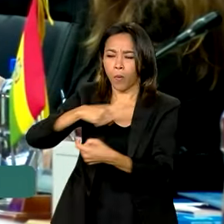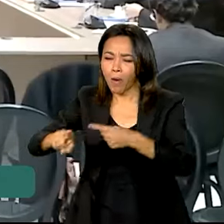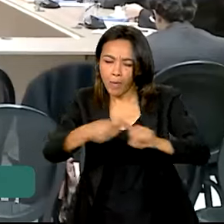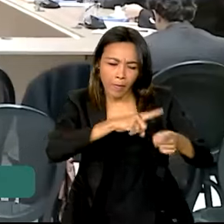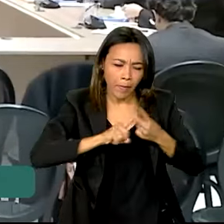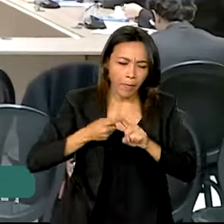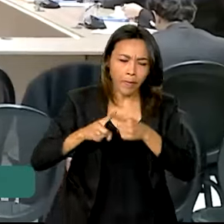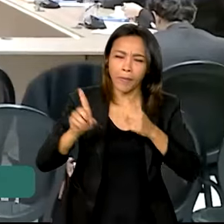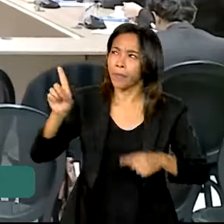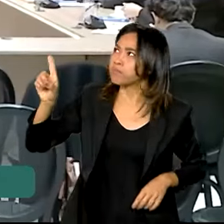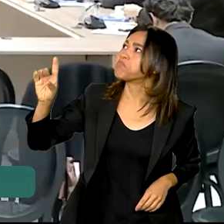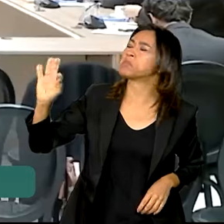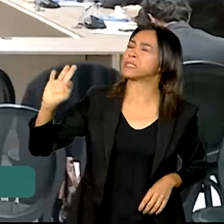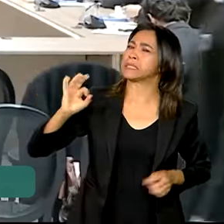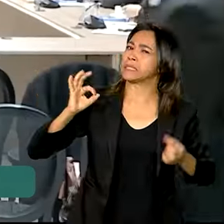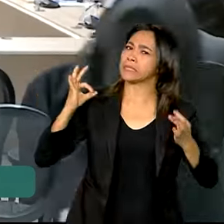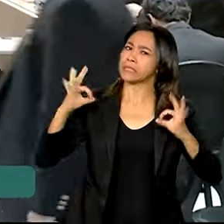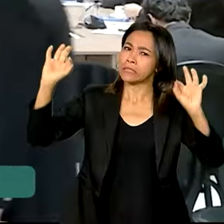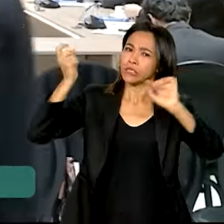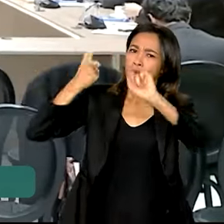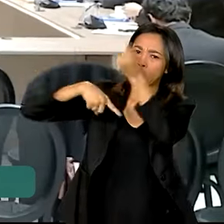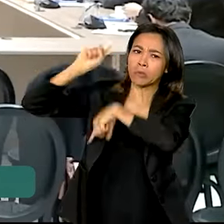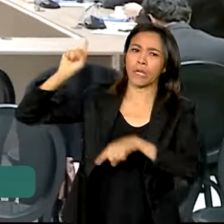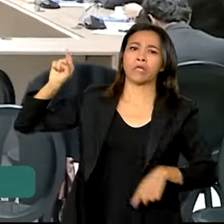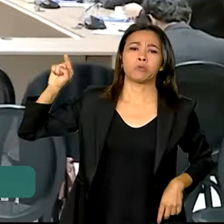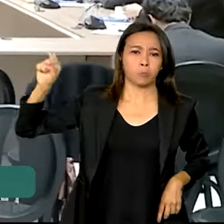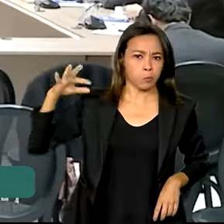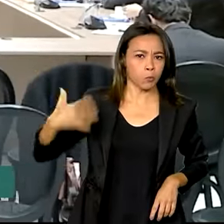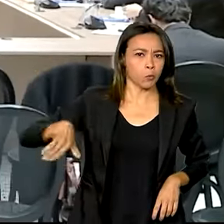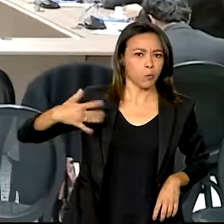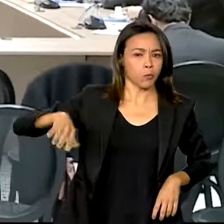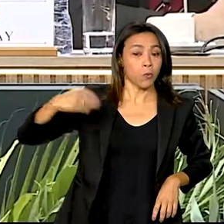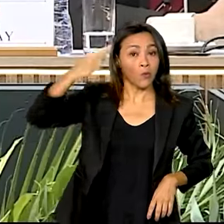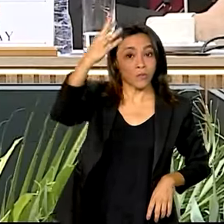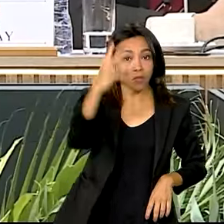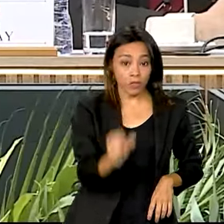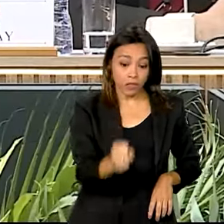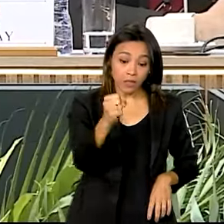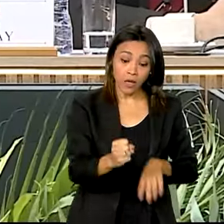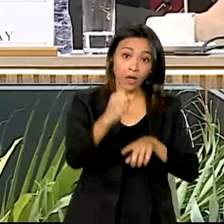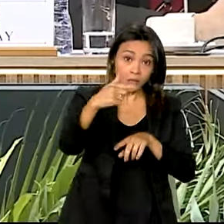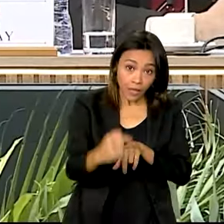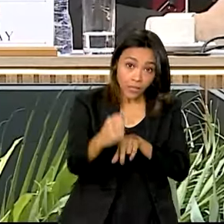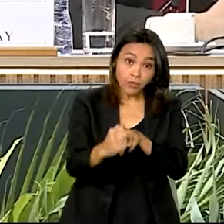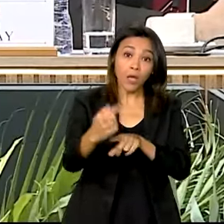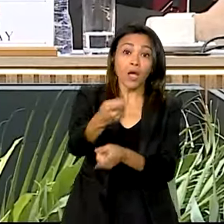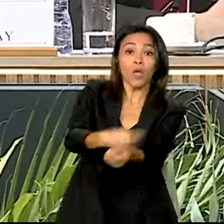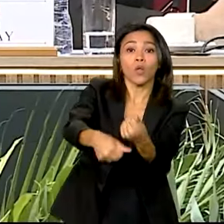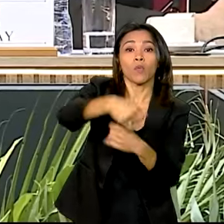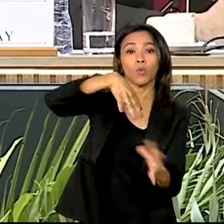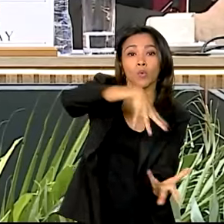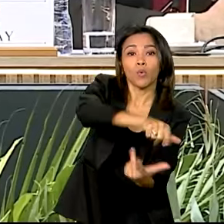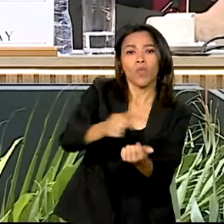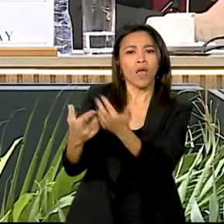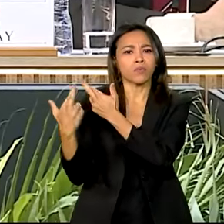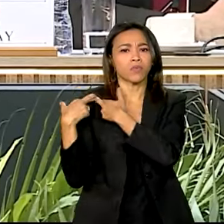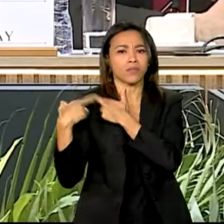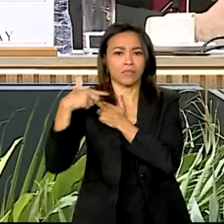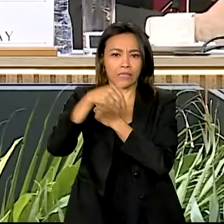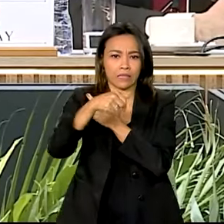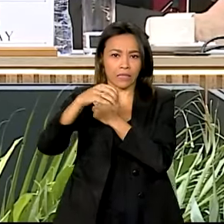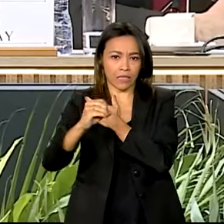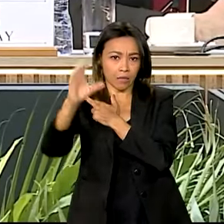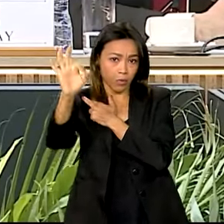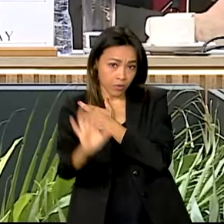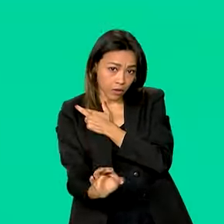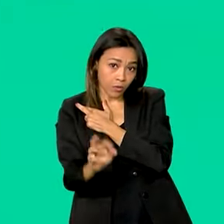compradores. Deu tão certo que é hoje a sétima maior economia do mundo, responsável por quase 70% do Produto Interno Bruto